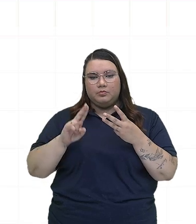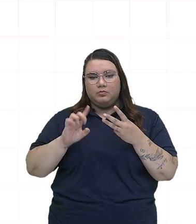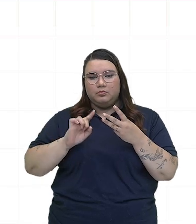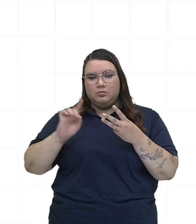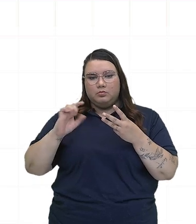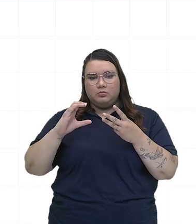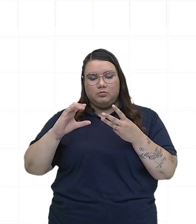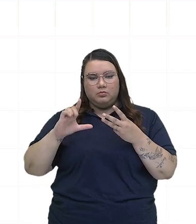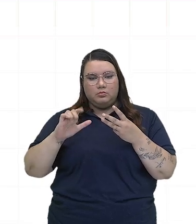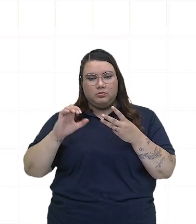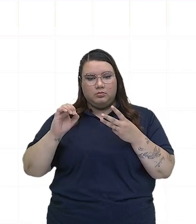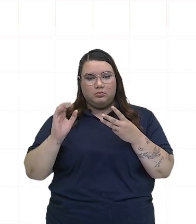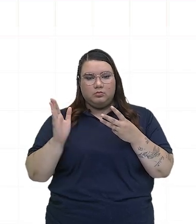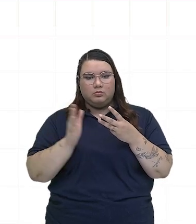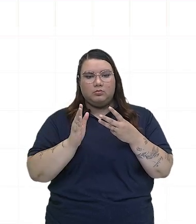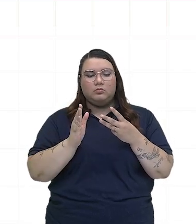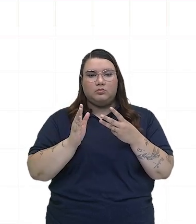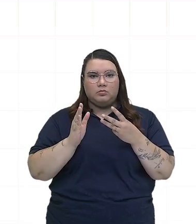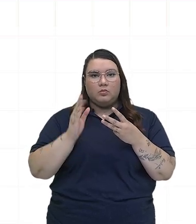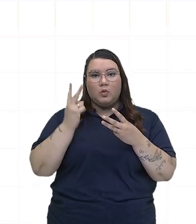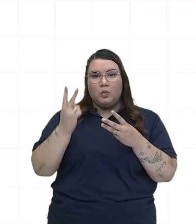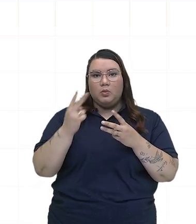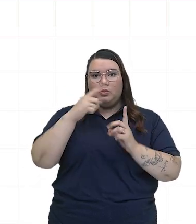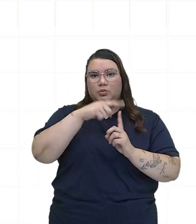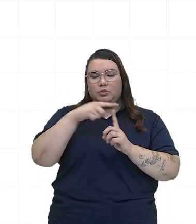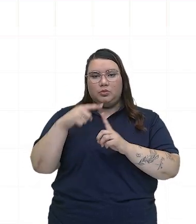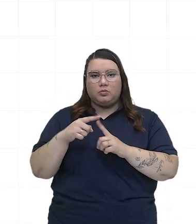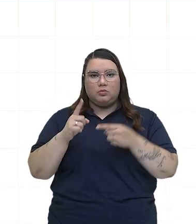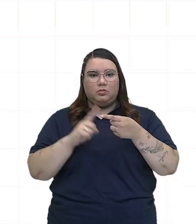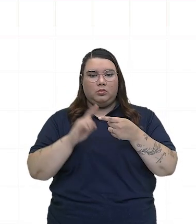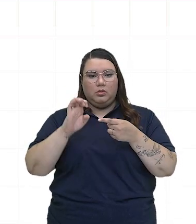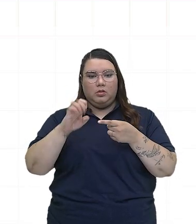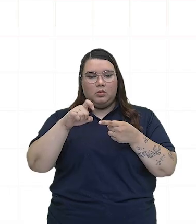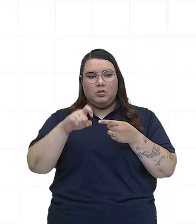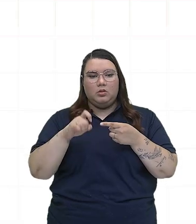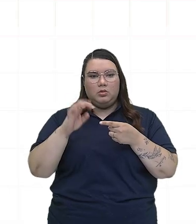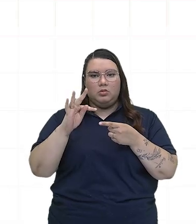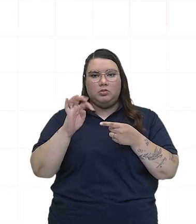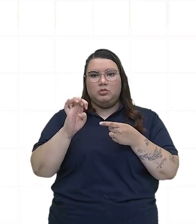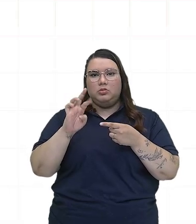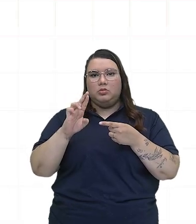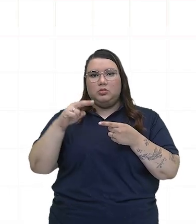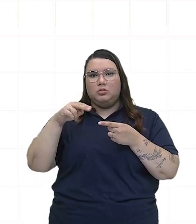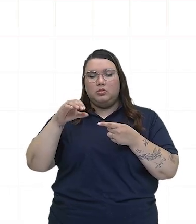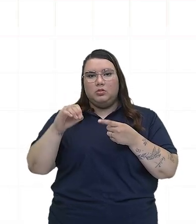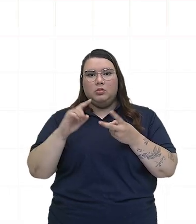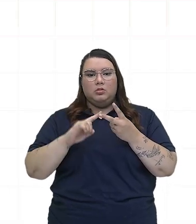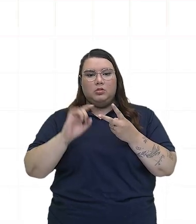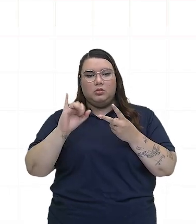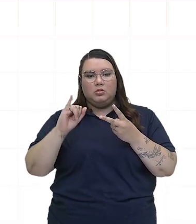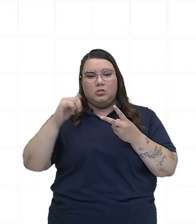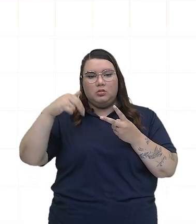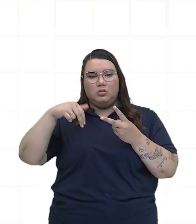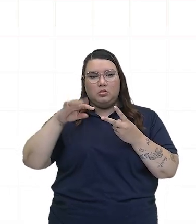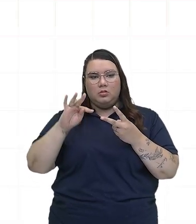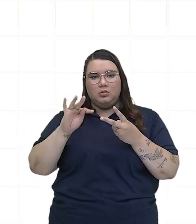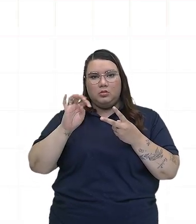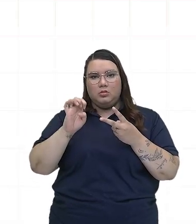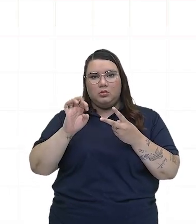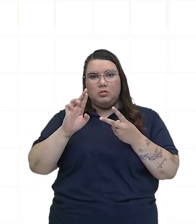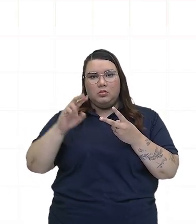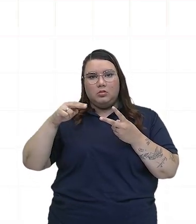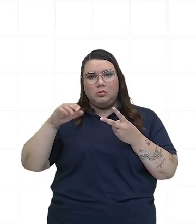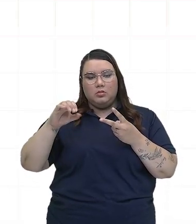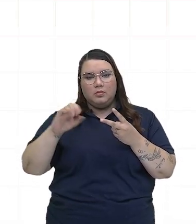Terra, que ele vai se dividir ali em núcleo externo e núcleo interno. E aí a gente verifica